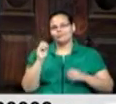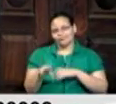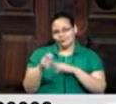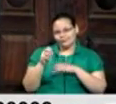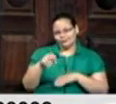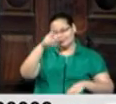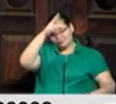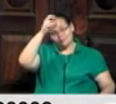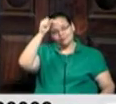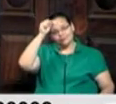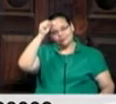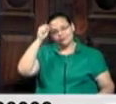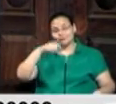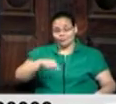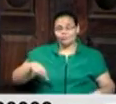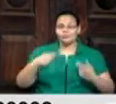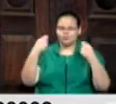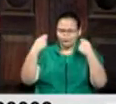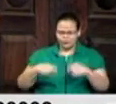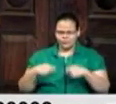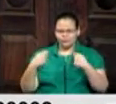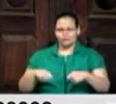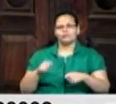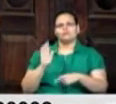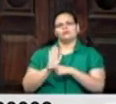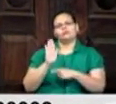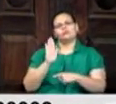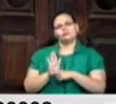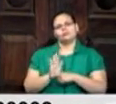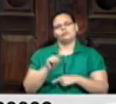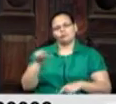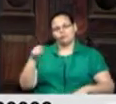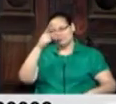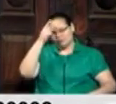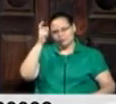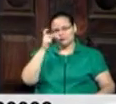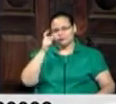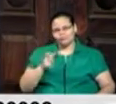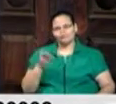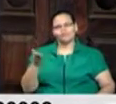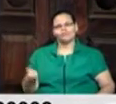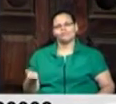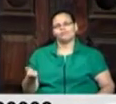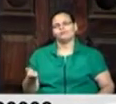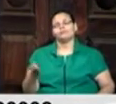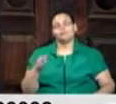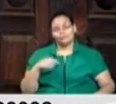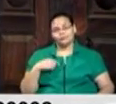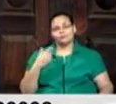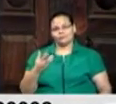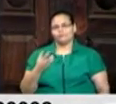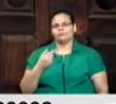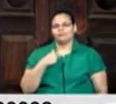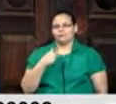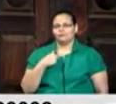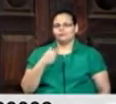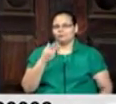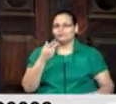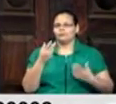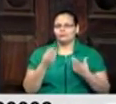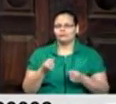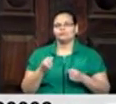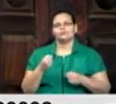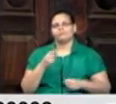pública. Nós precisamos defender o interesse dessas pessoas, mesmo que seja, e eu me coloco aqui favorável,